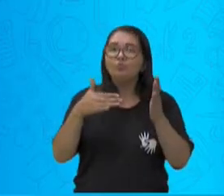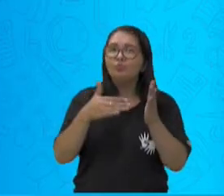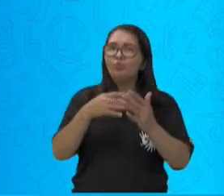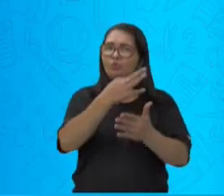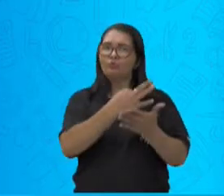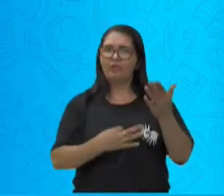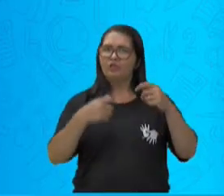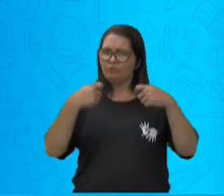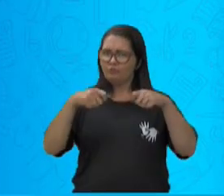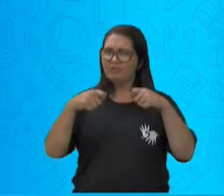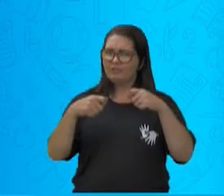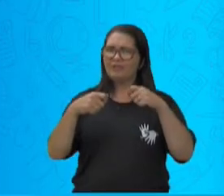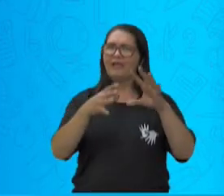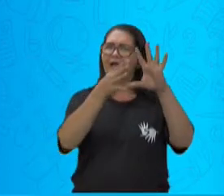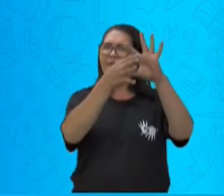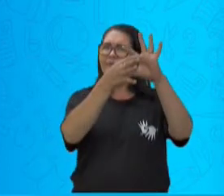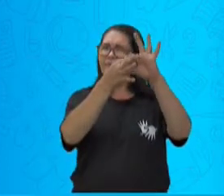autor.